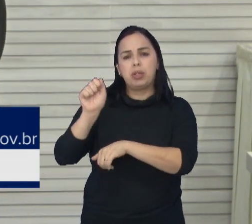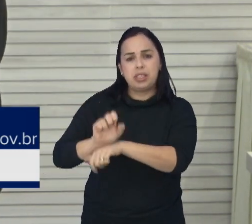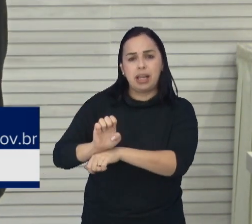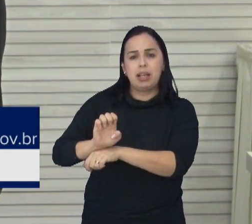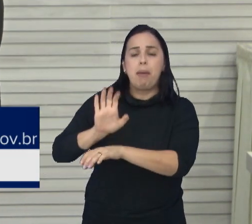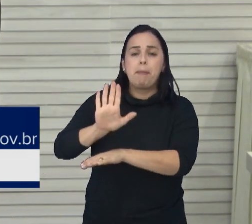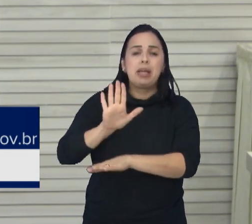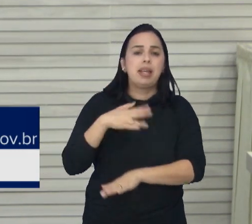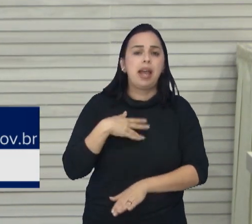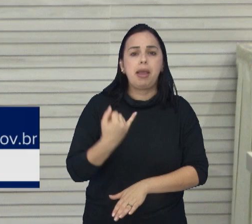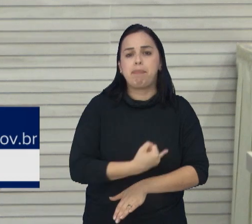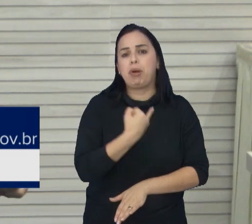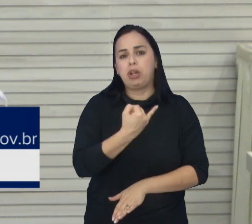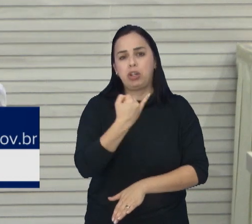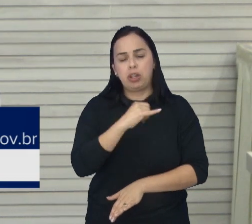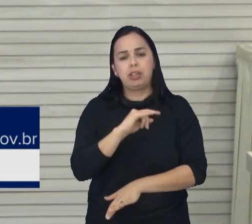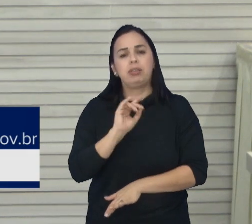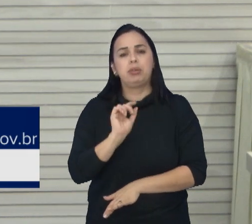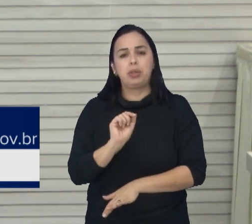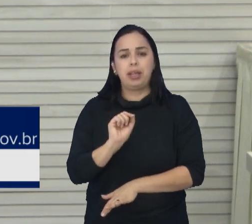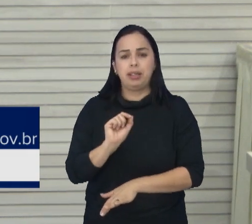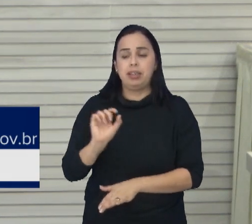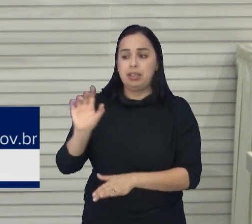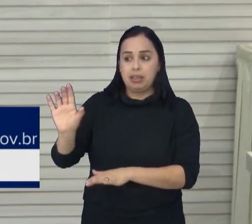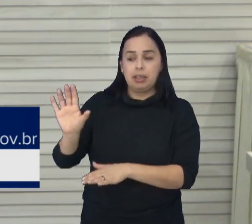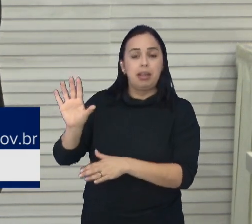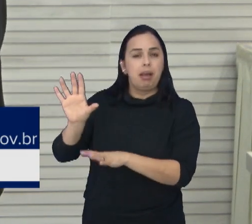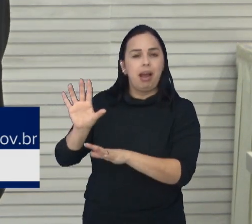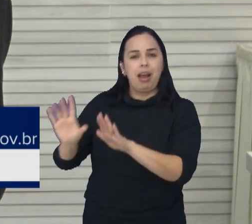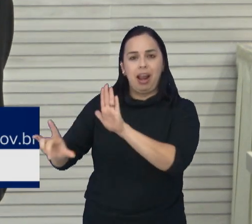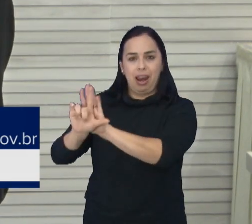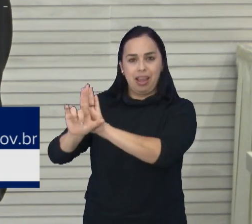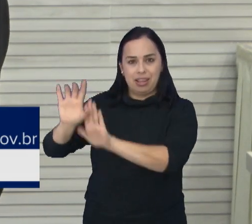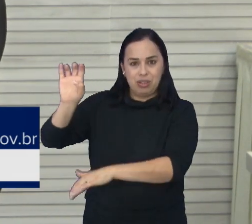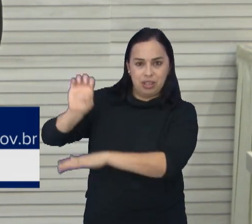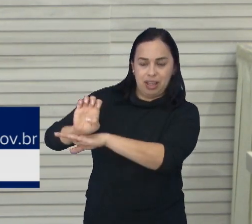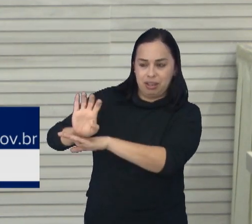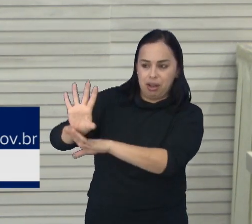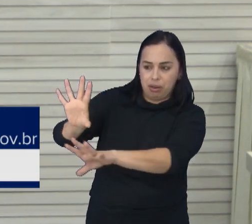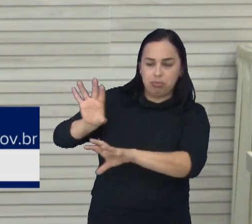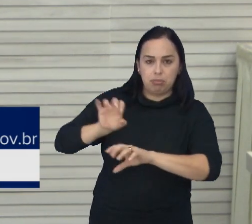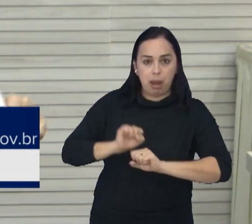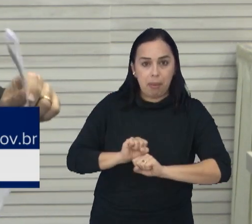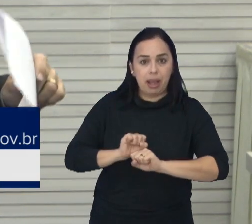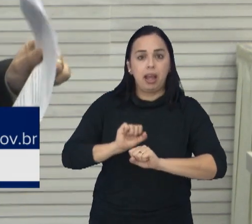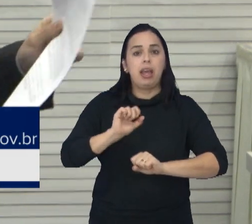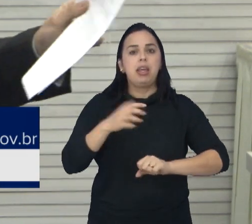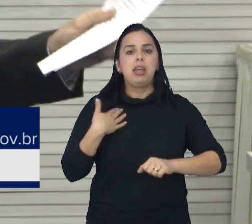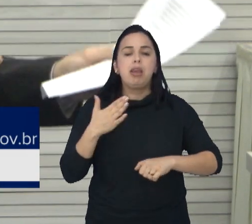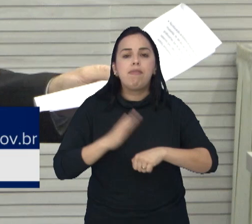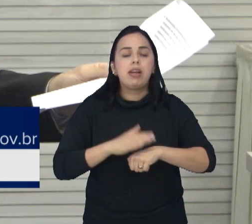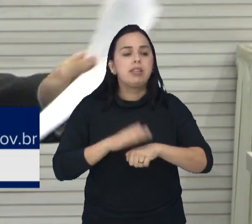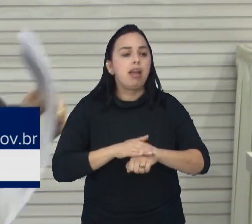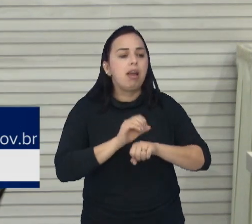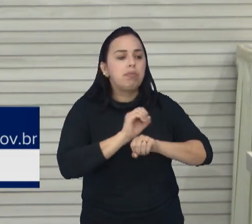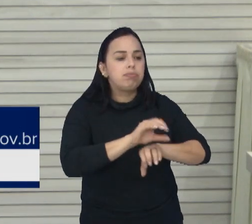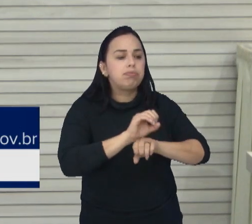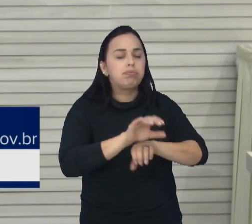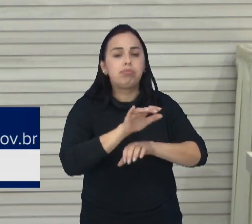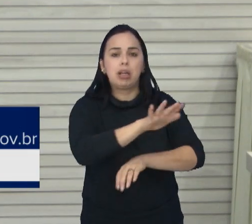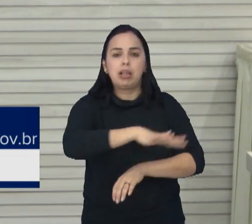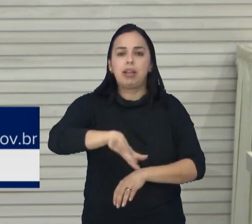é importantíssimo que a gente pegue e transforme também, traga essa realidade para o município, para que a gente possa orientar a